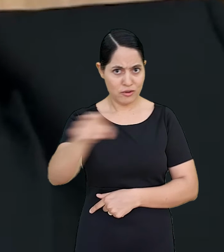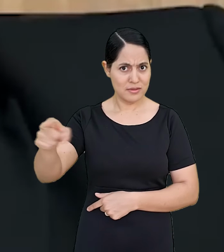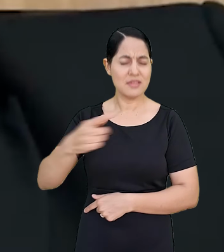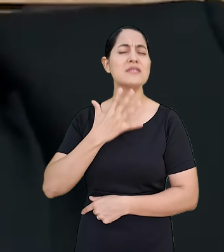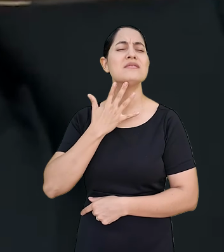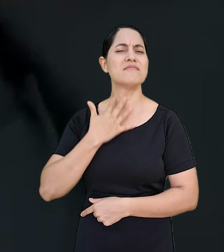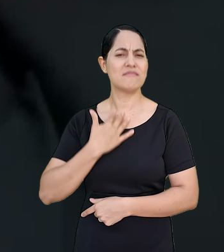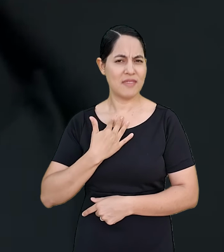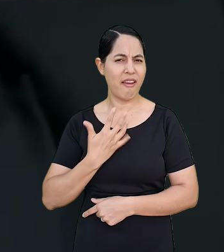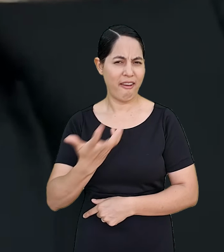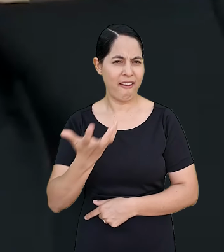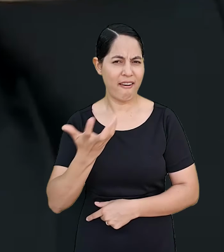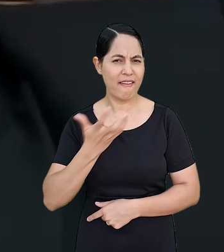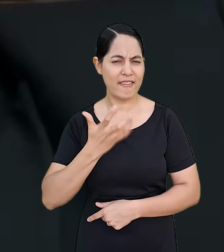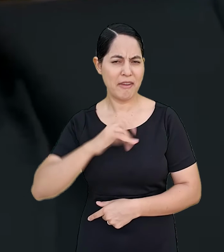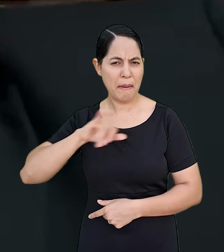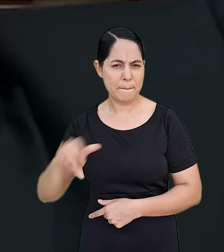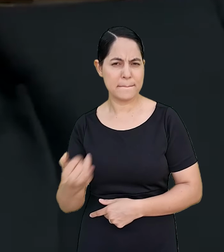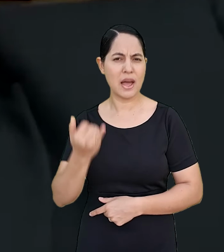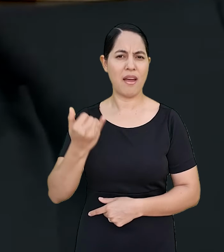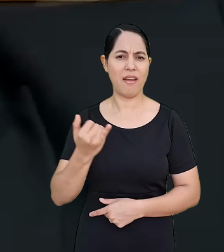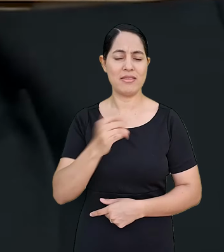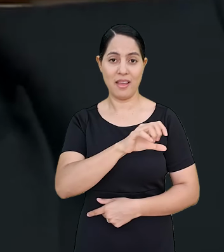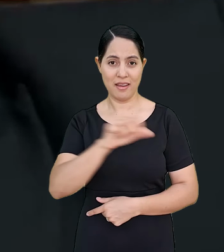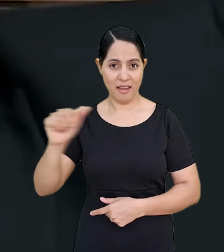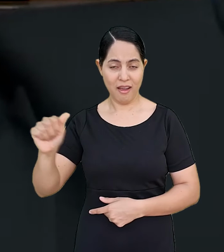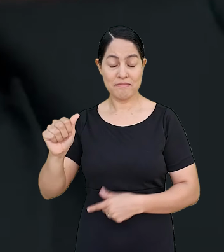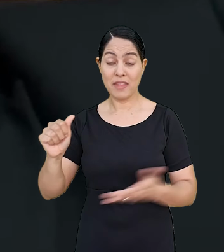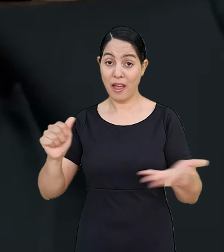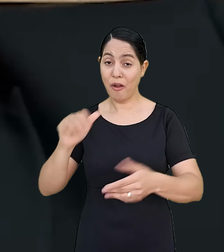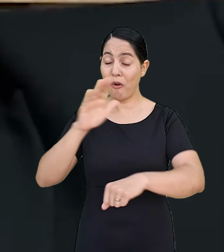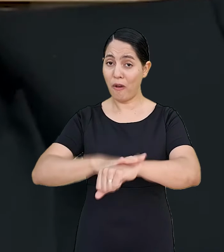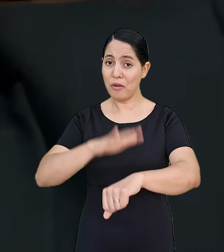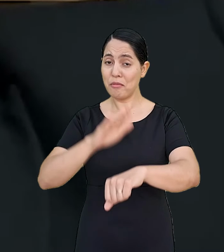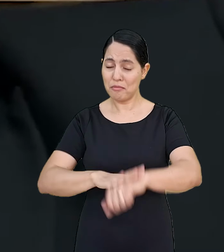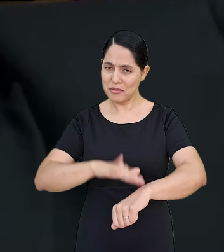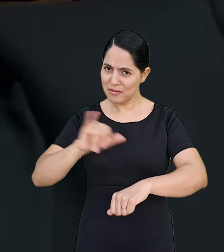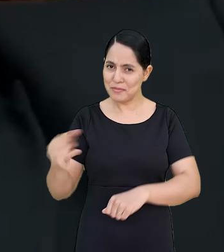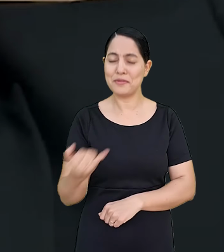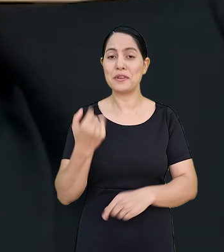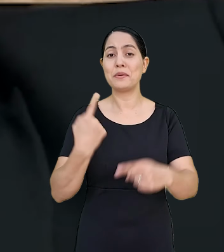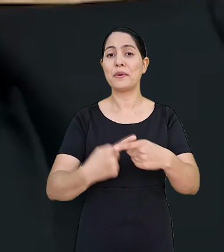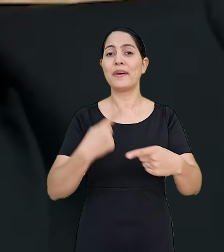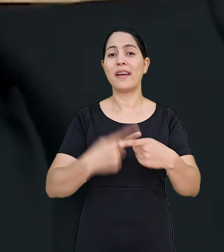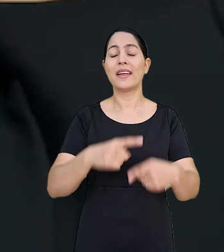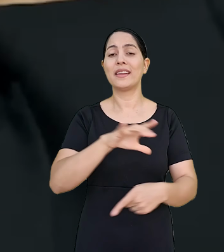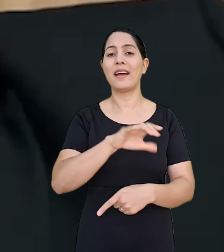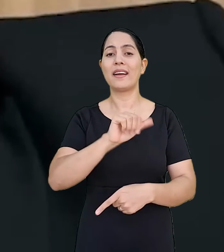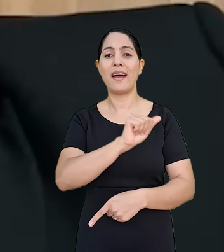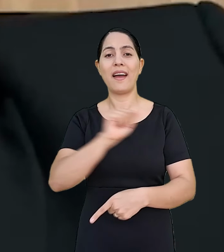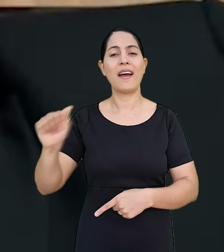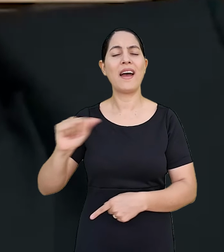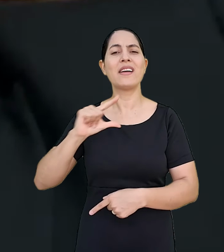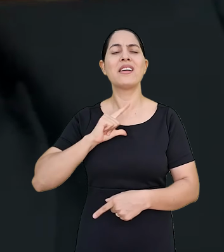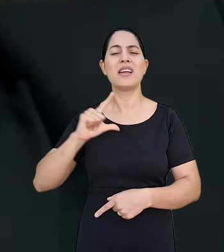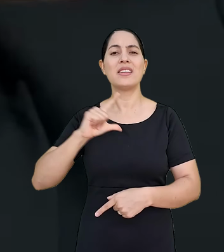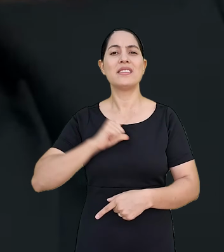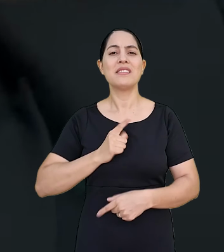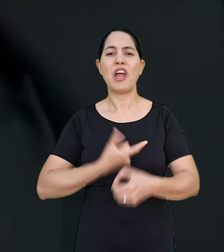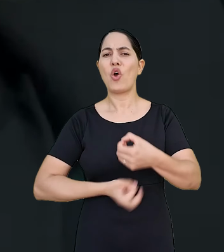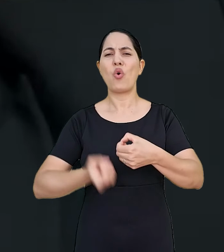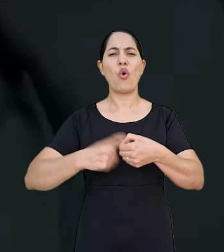deseja buscar algum benefício na Caixa, essa é a hora, exatamente porque lá existem